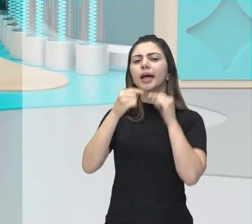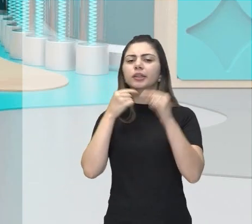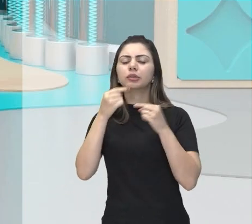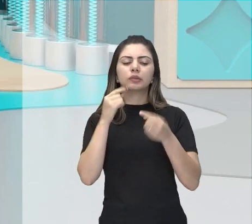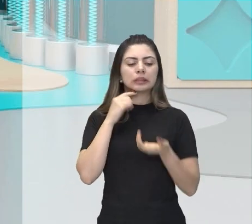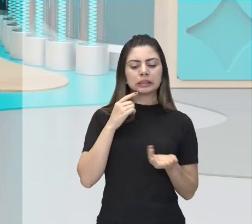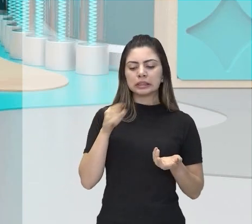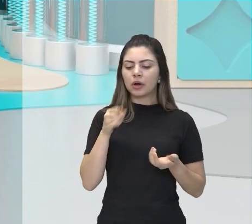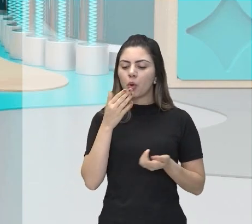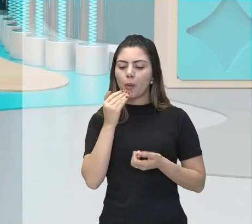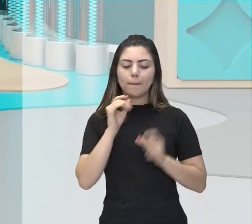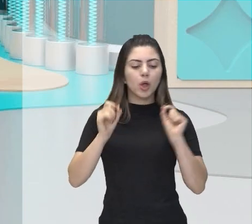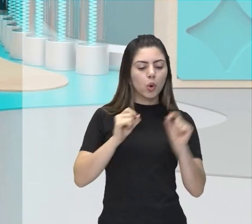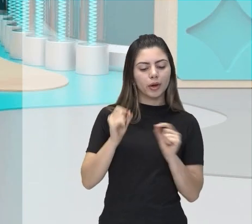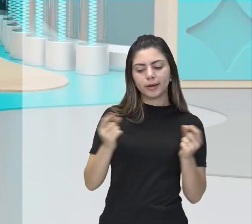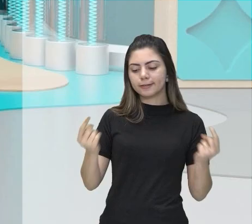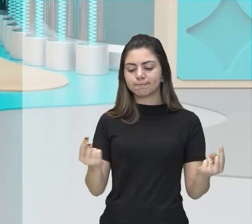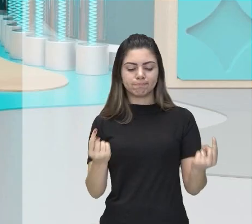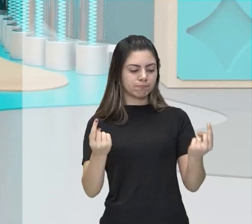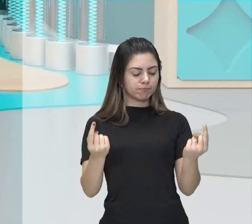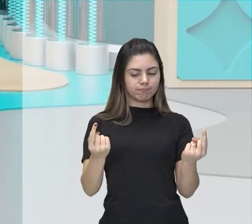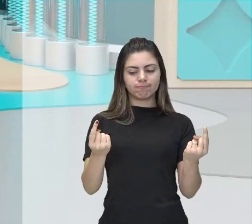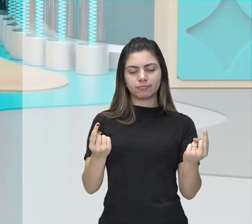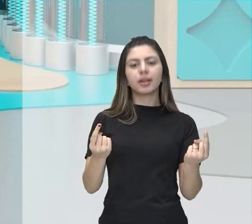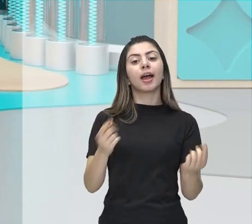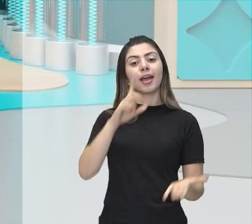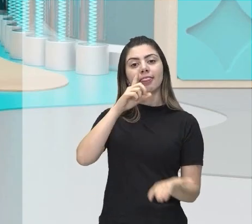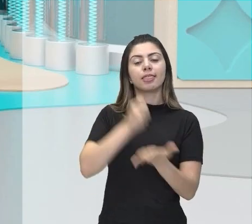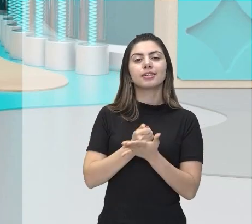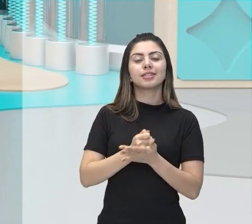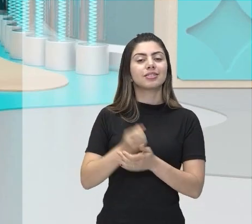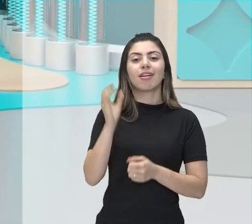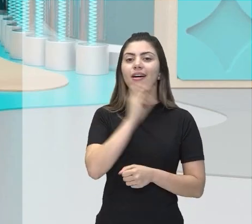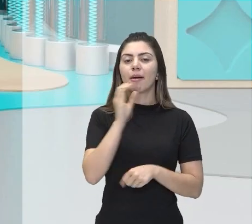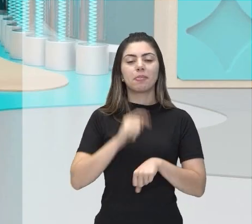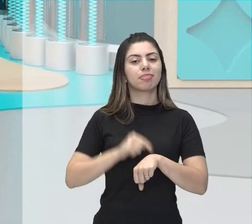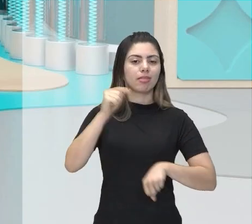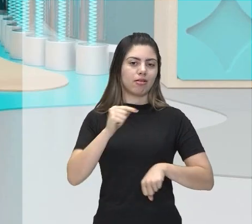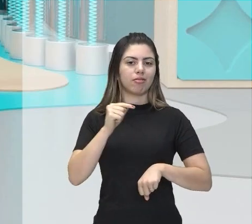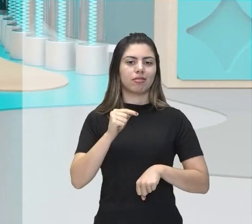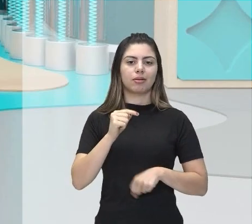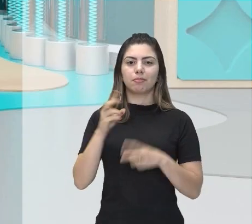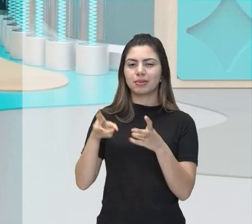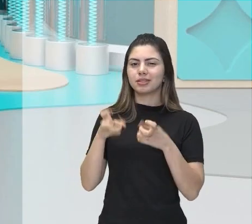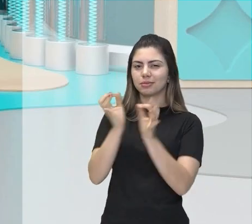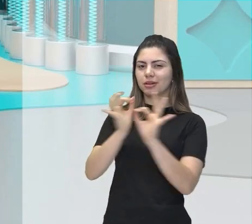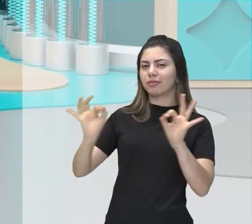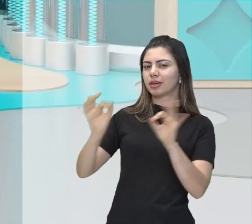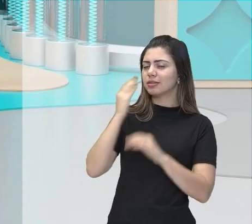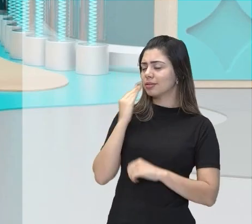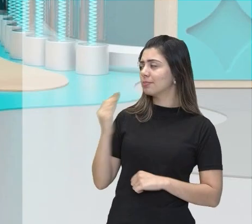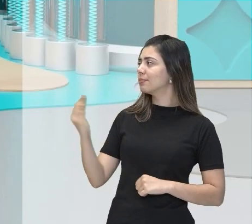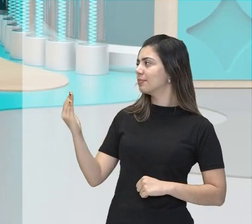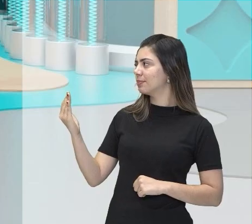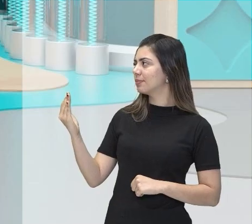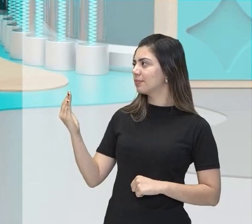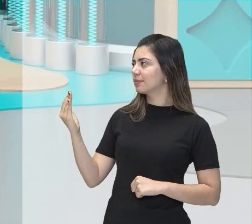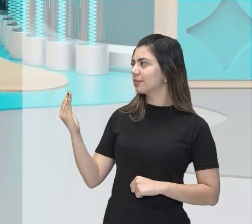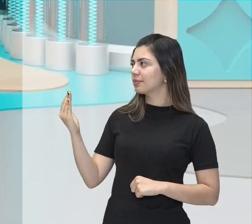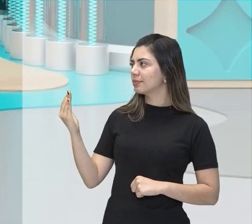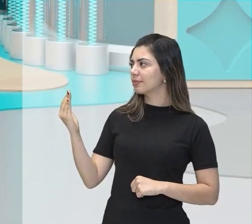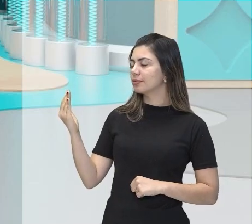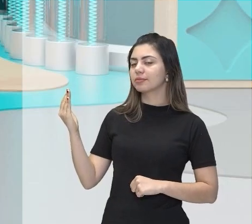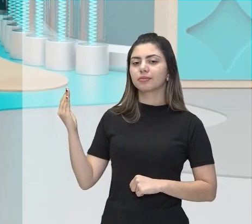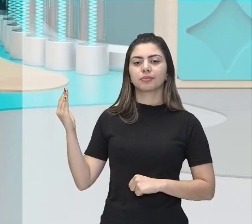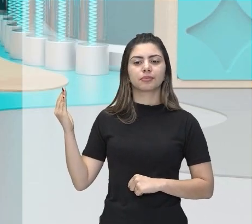vai comer. E nesse momento ela faz uma decisão rápida. Ela fala, I will eat this sandwich. I